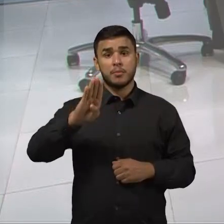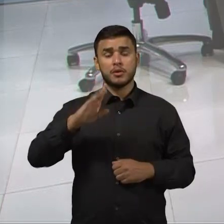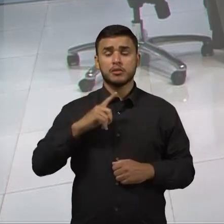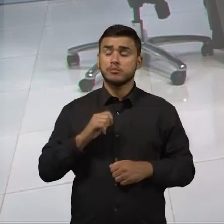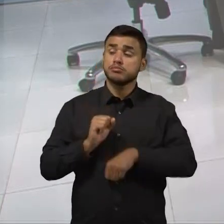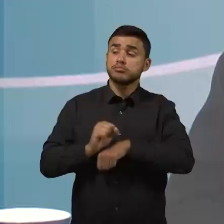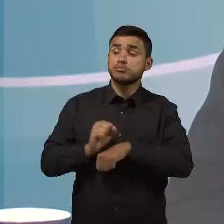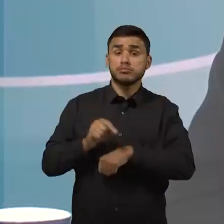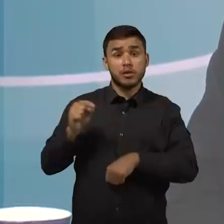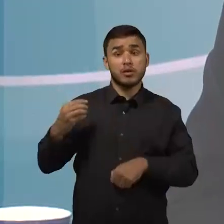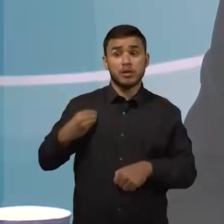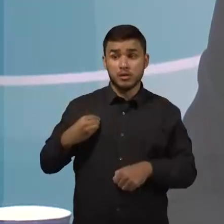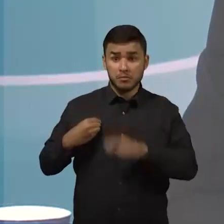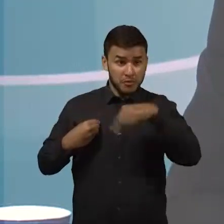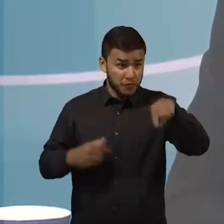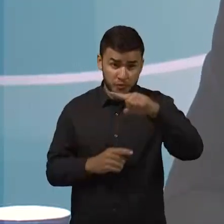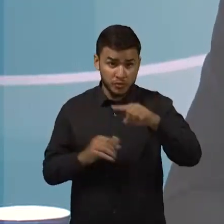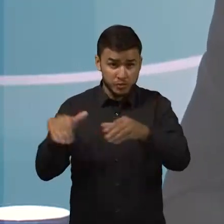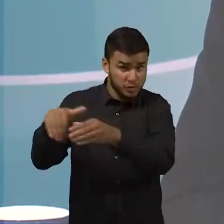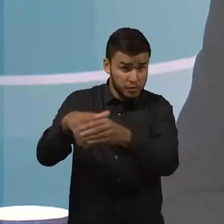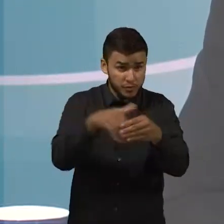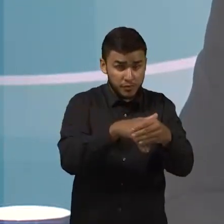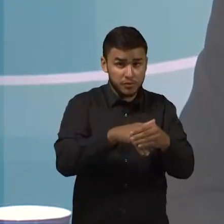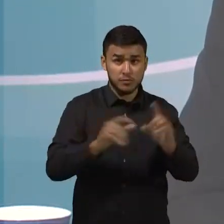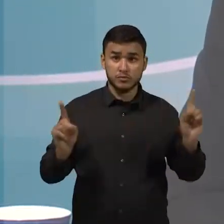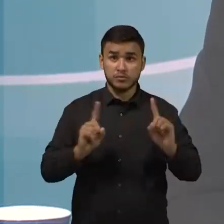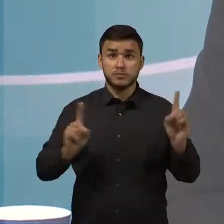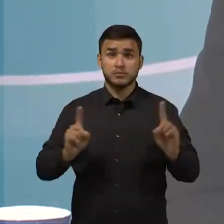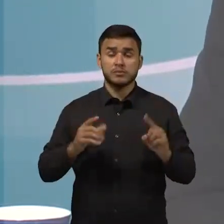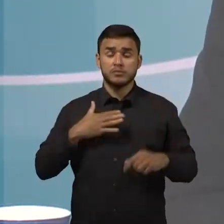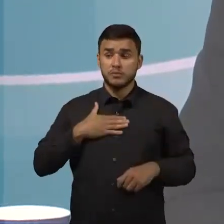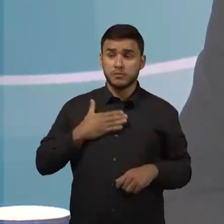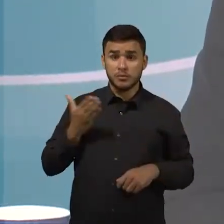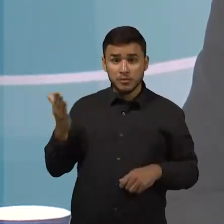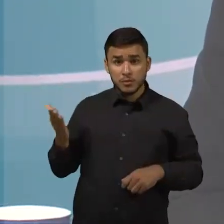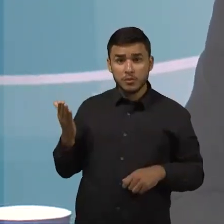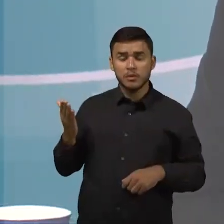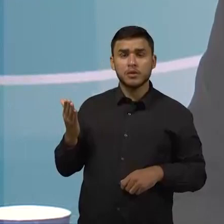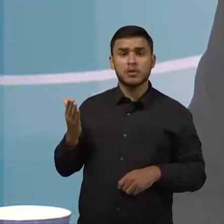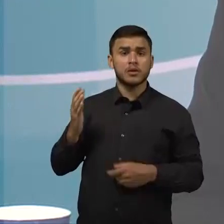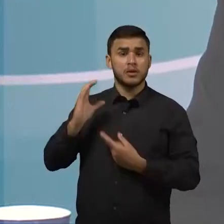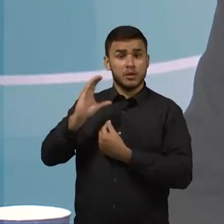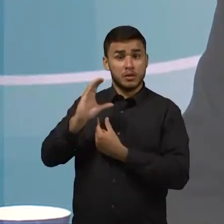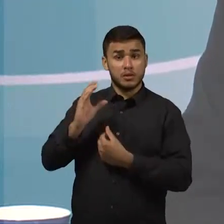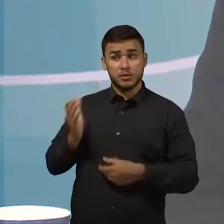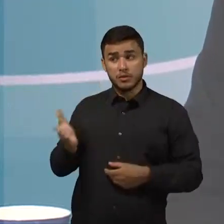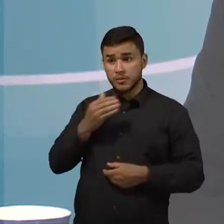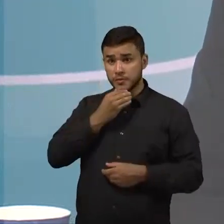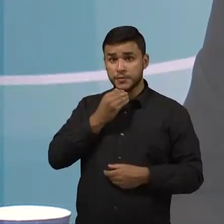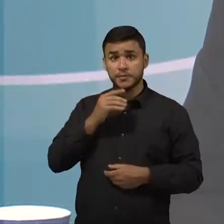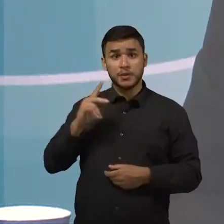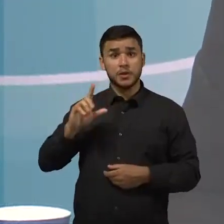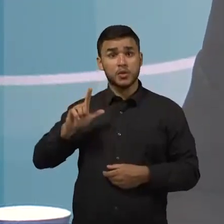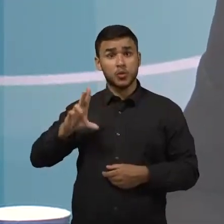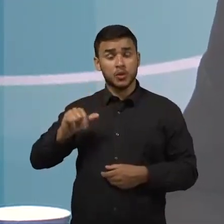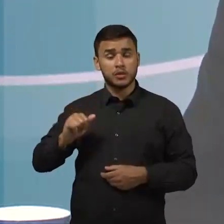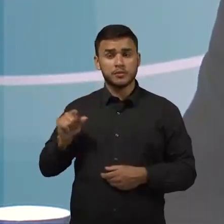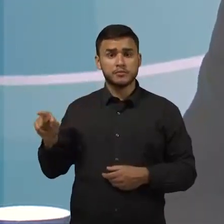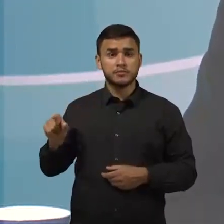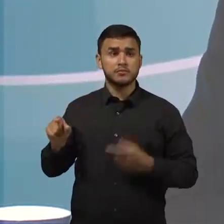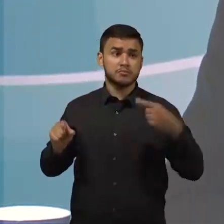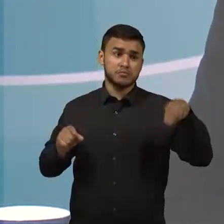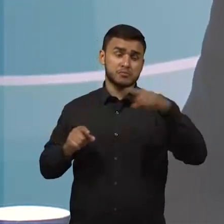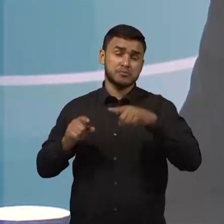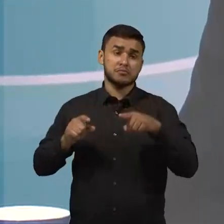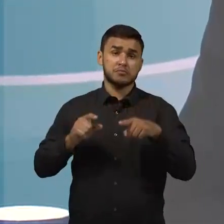Bom, já que os senhores não vão votar o habeas corpus do meu cliente, do paciente, então que se congele